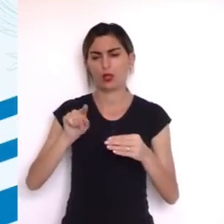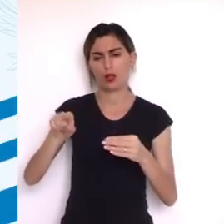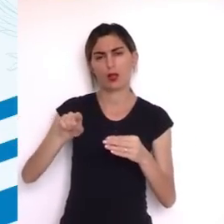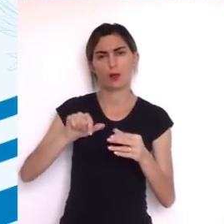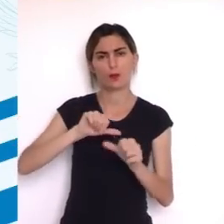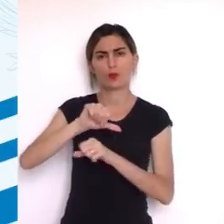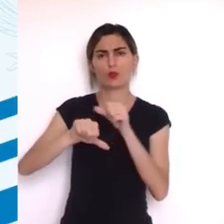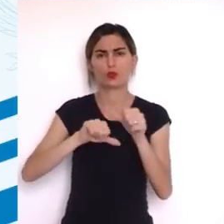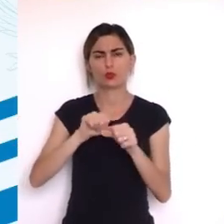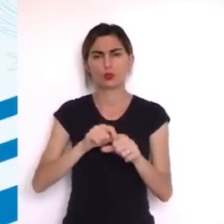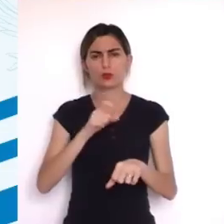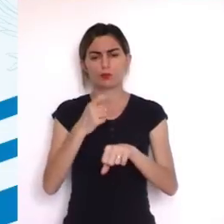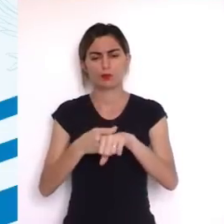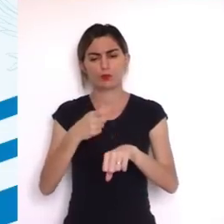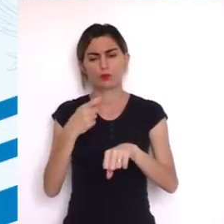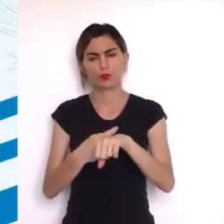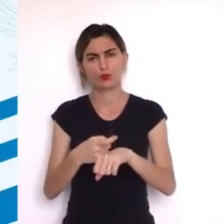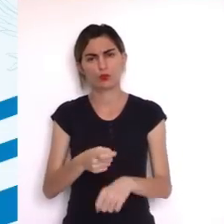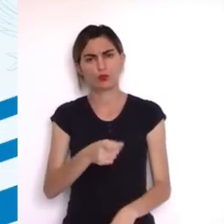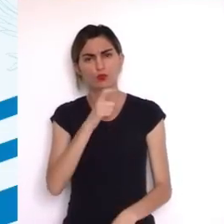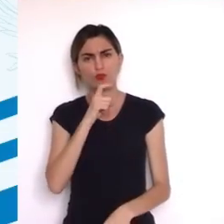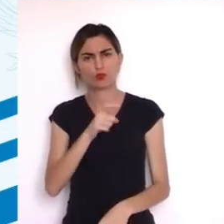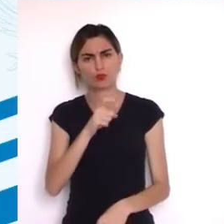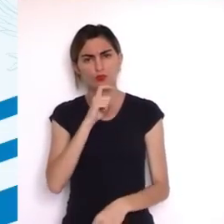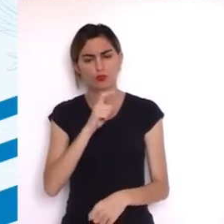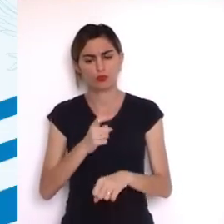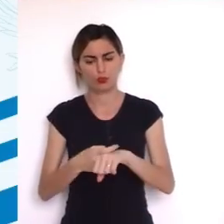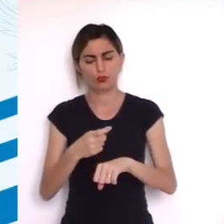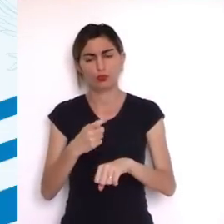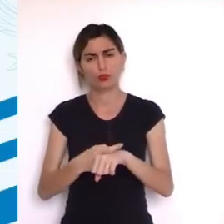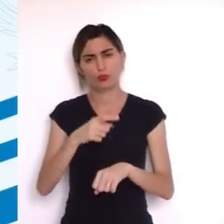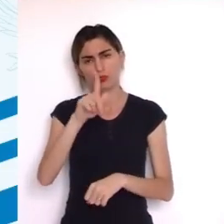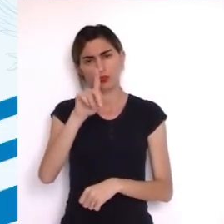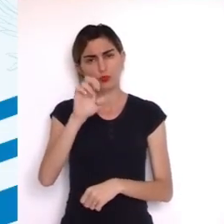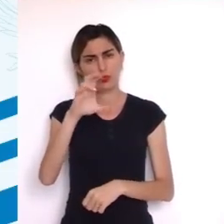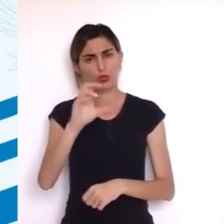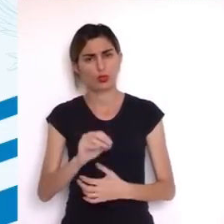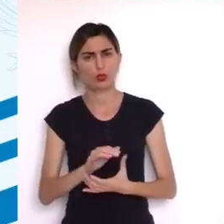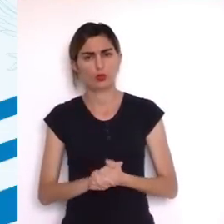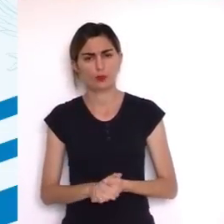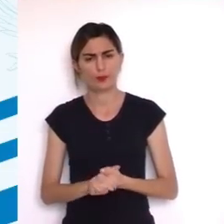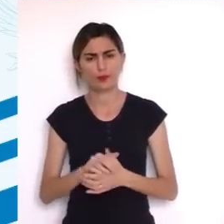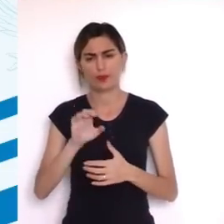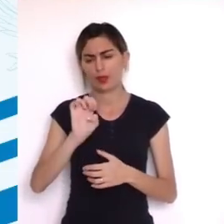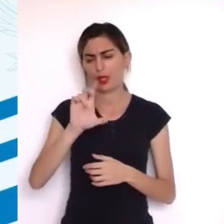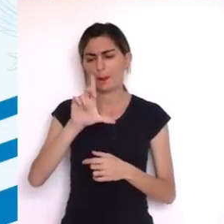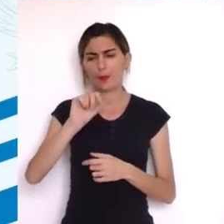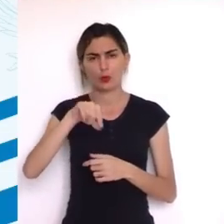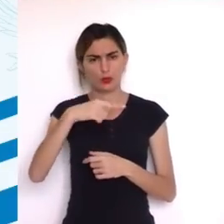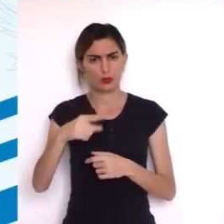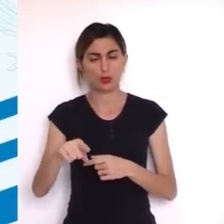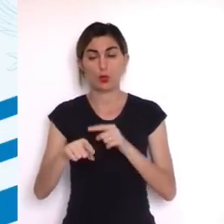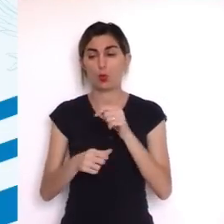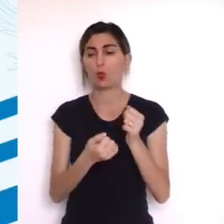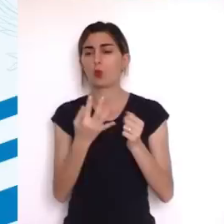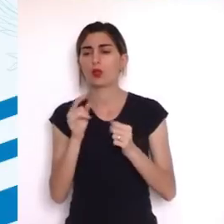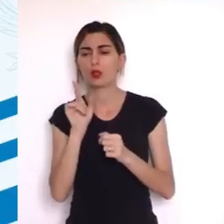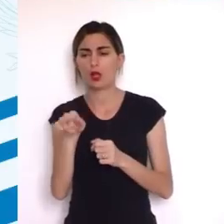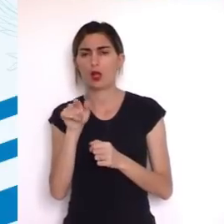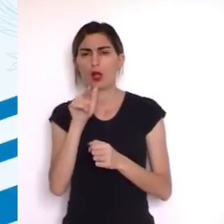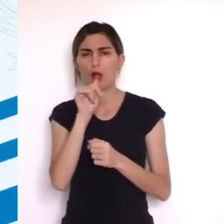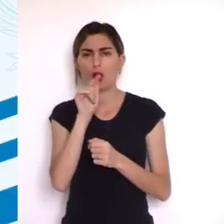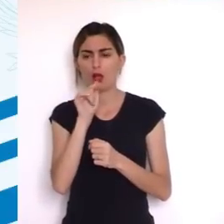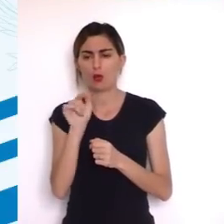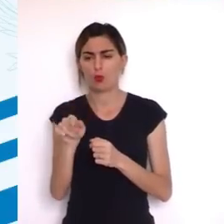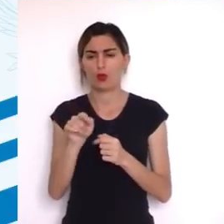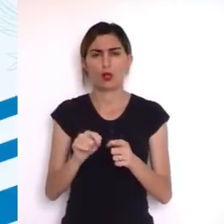e ela vai passar para o estado sólido, no caso do gelo. E ebulição é quando a